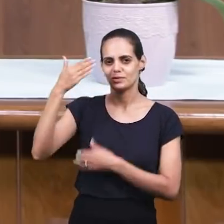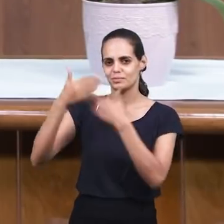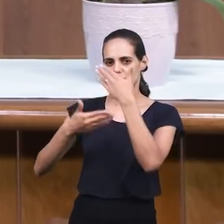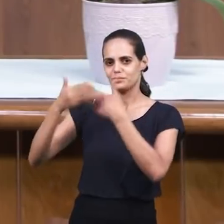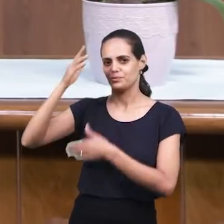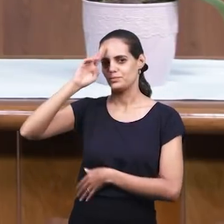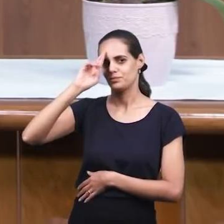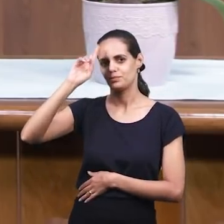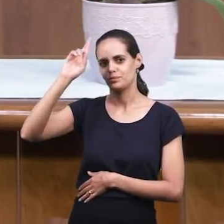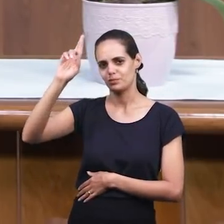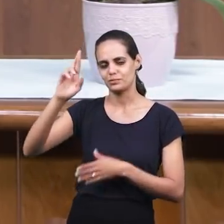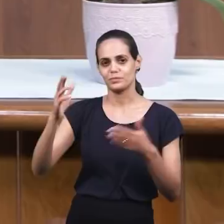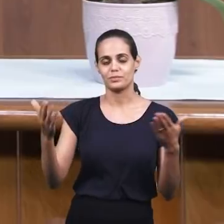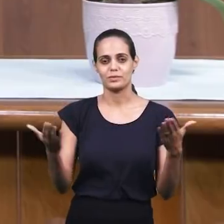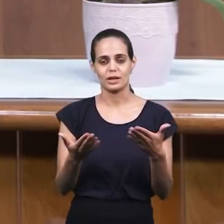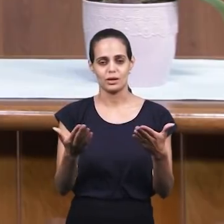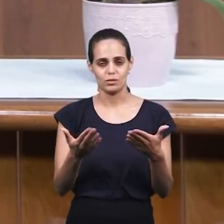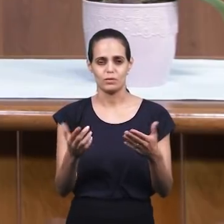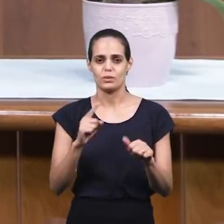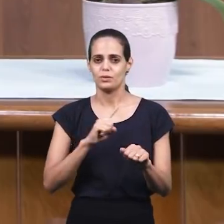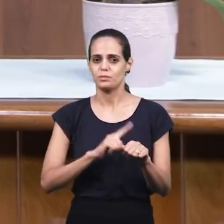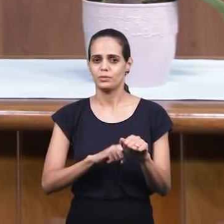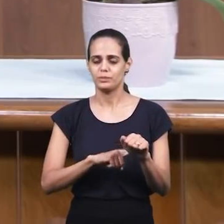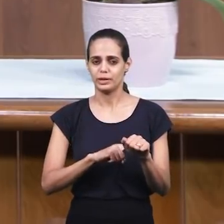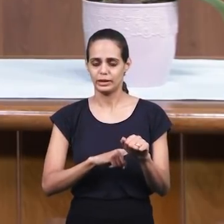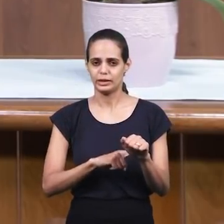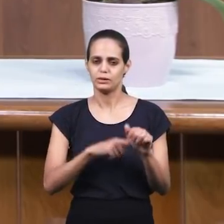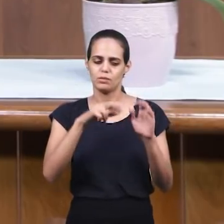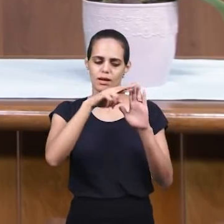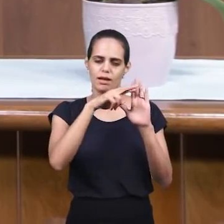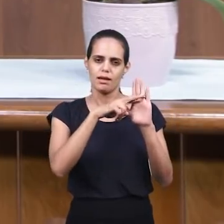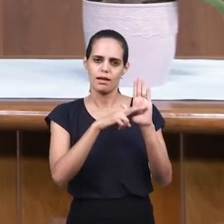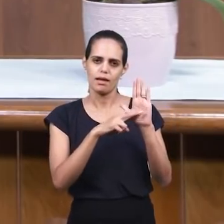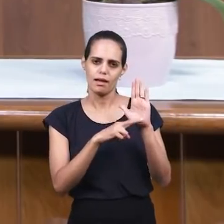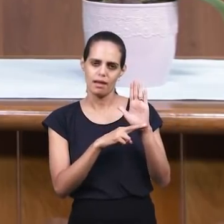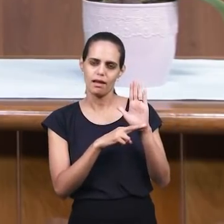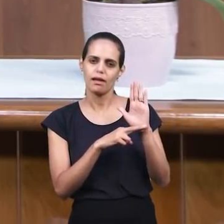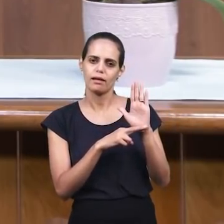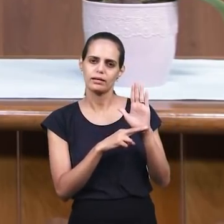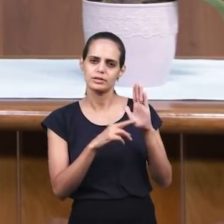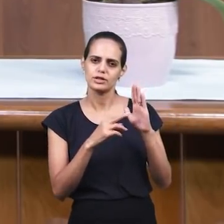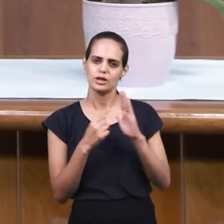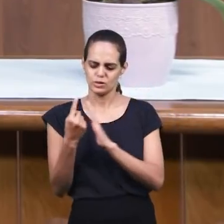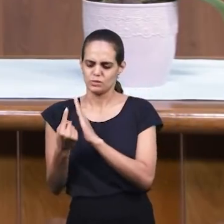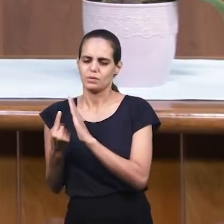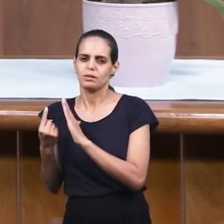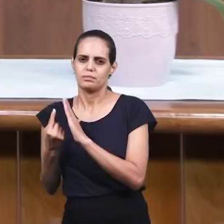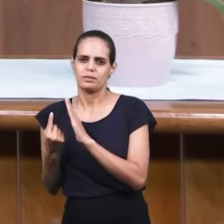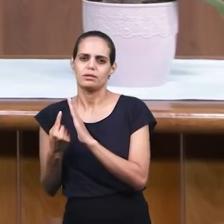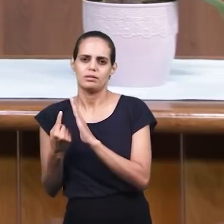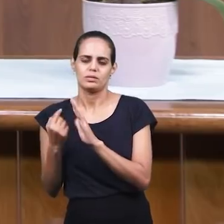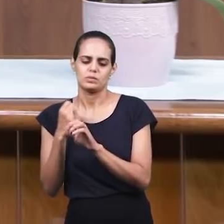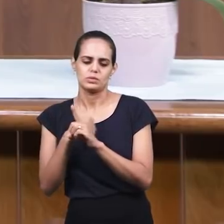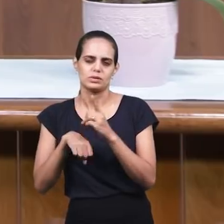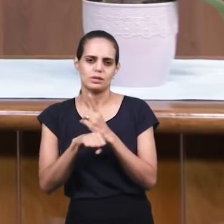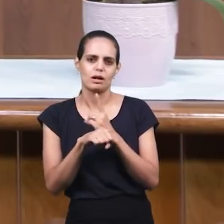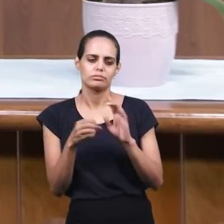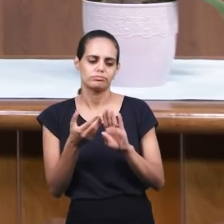Estamos vivendo um momento de muitas restrições e temos a oportunidade de, à tarde, nas nossas